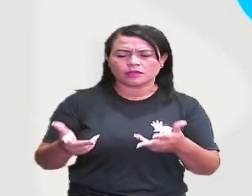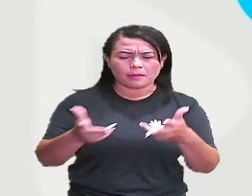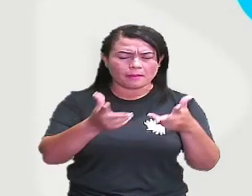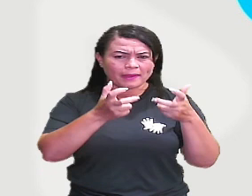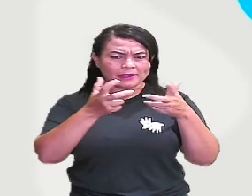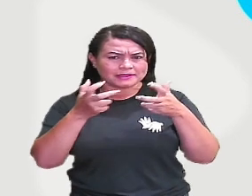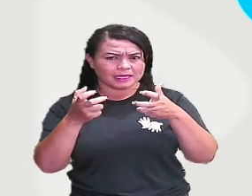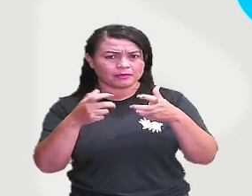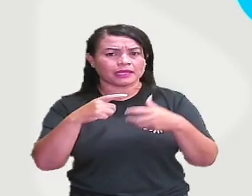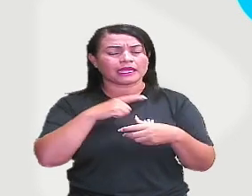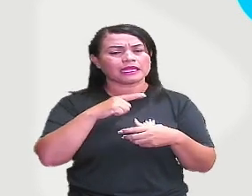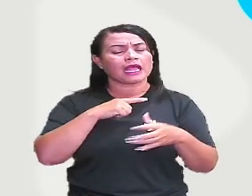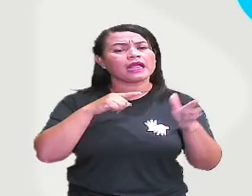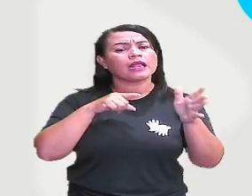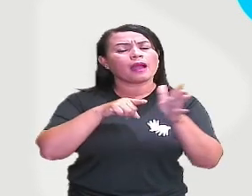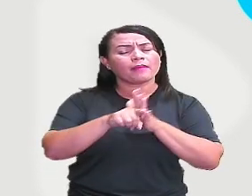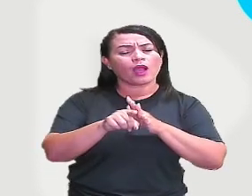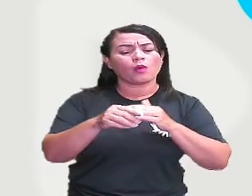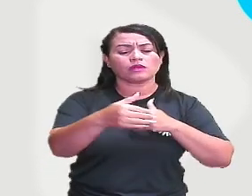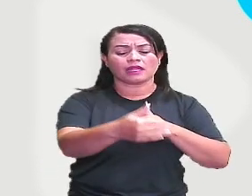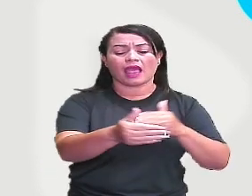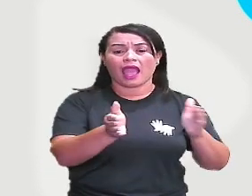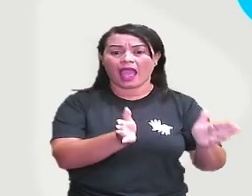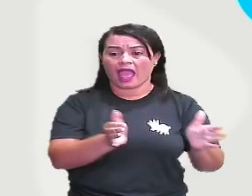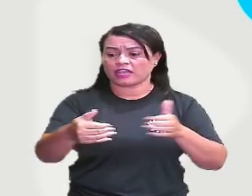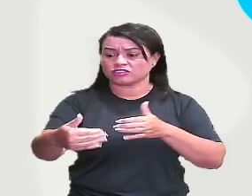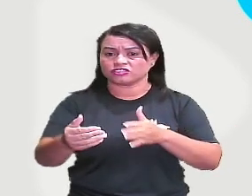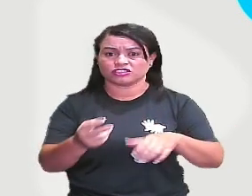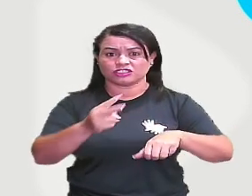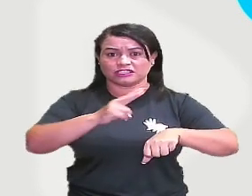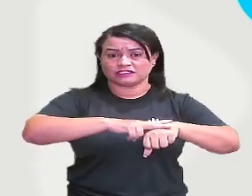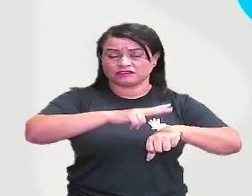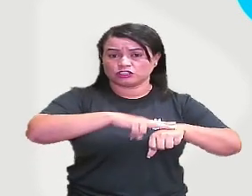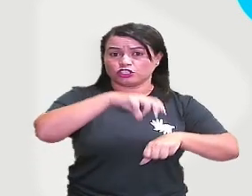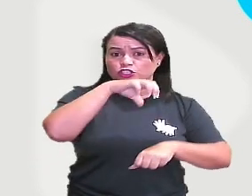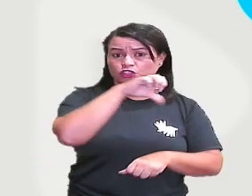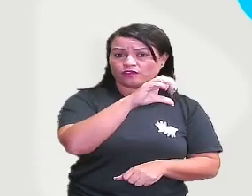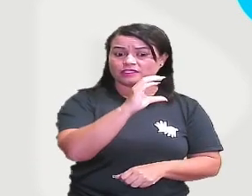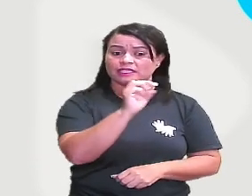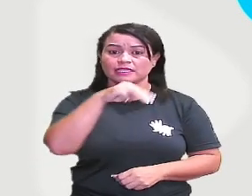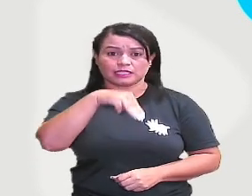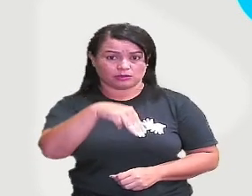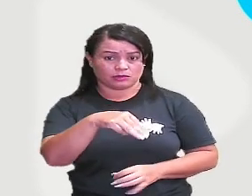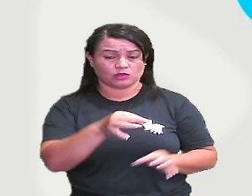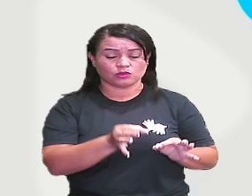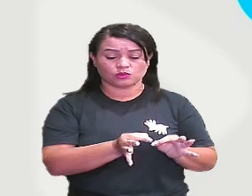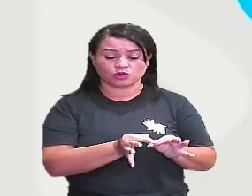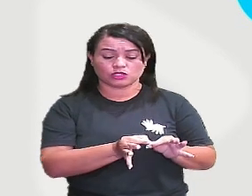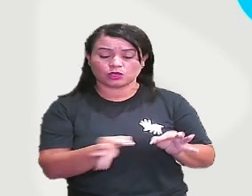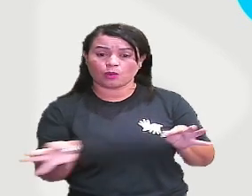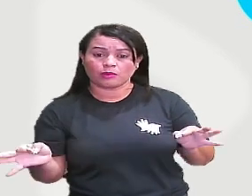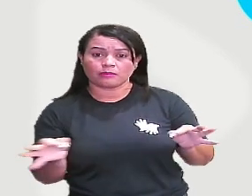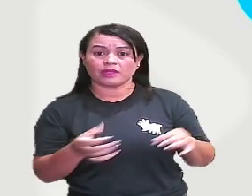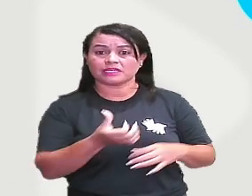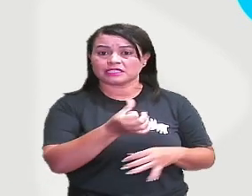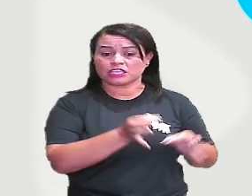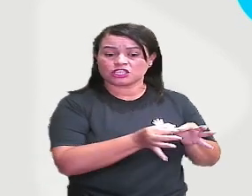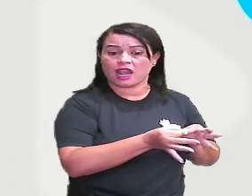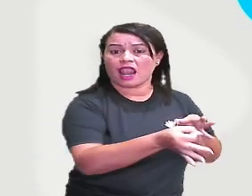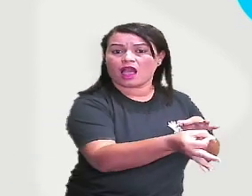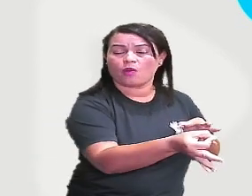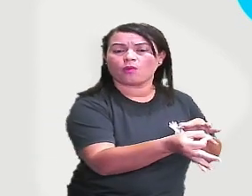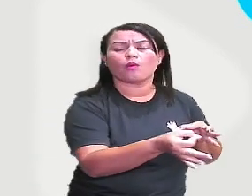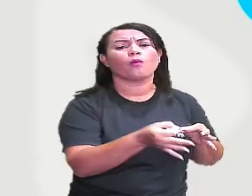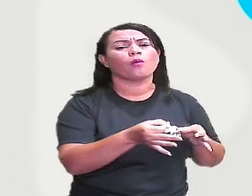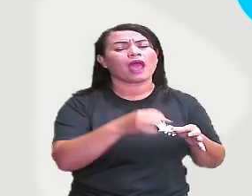que ele dá, na questão da caixa de vidro, 9 centímetros de comprimento por 6 de largura. E aí a gente percebe o quê? Que ele